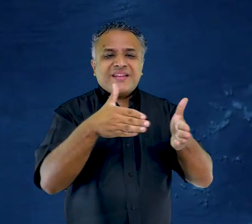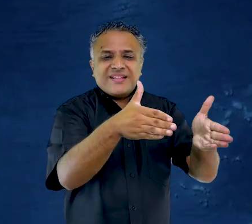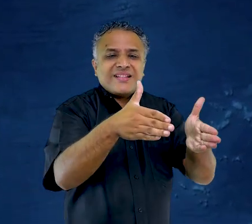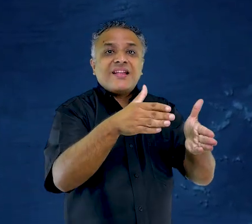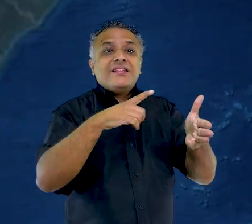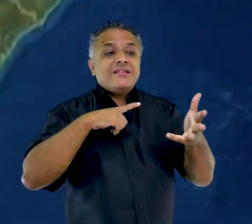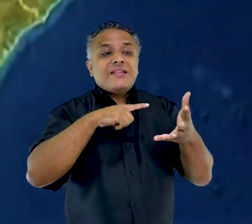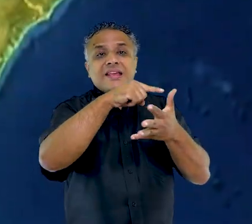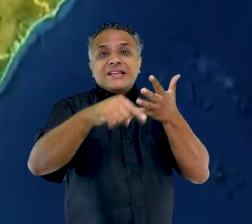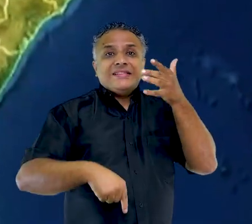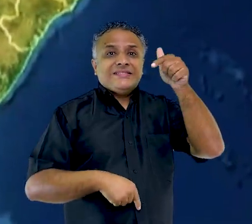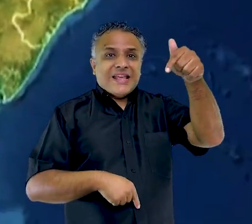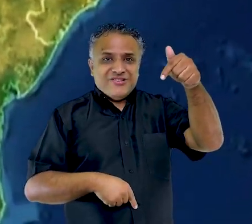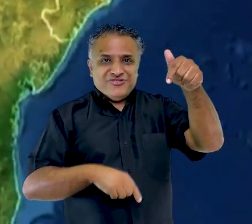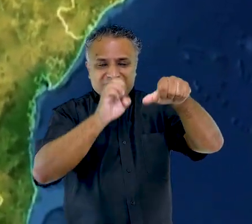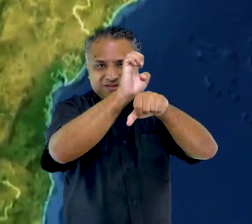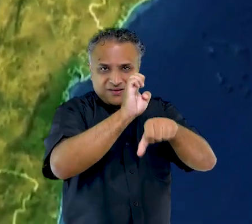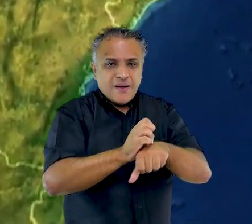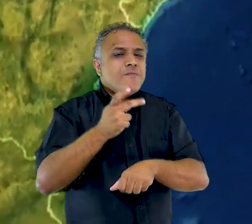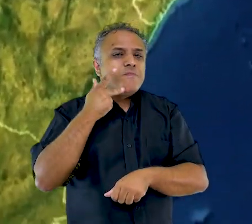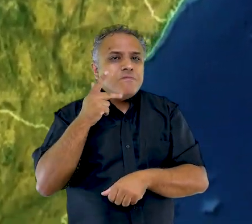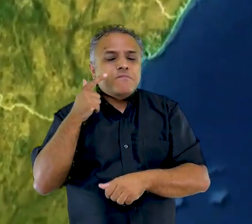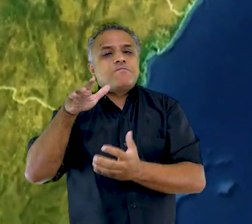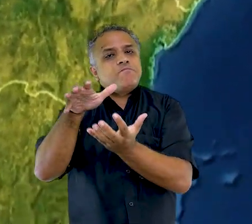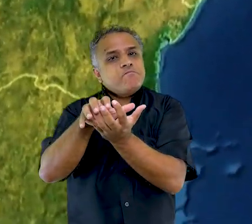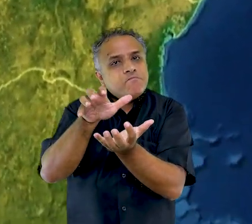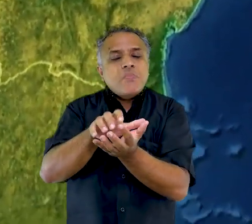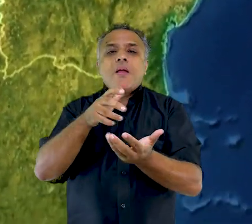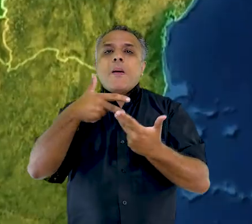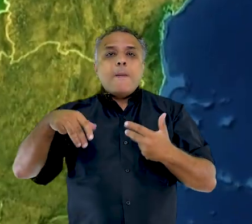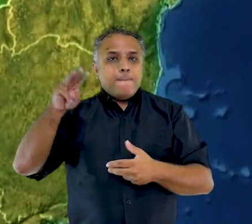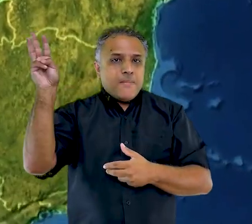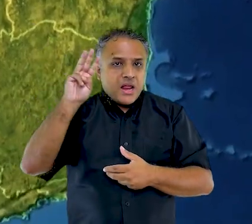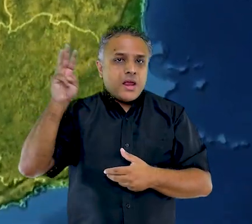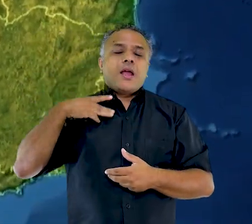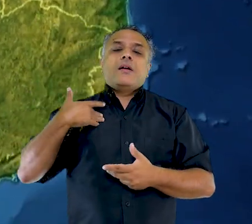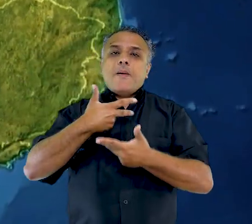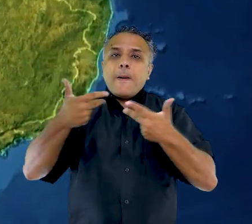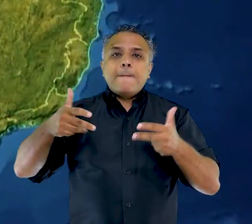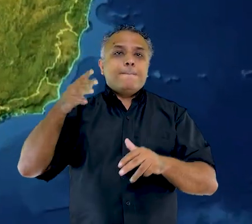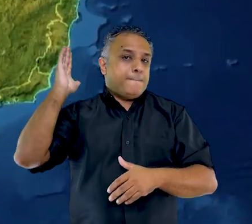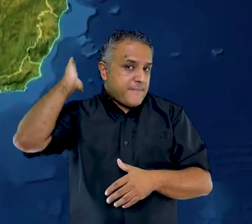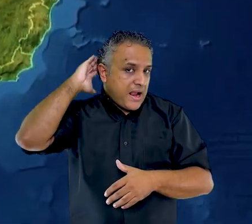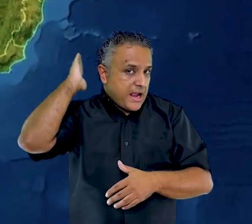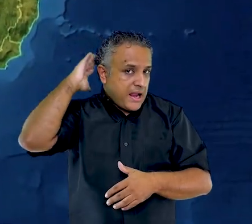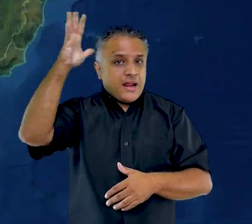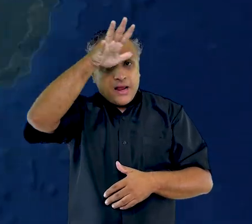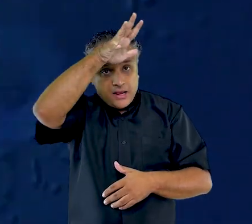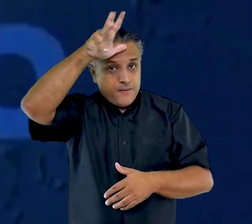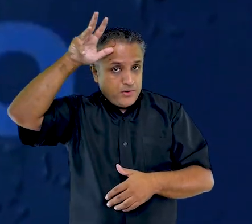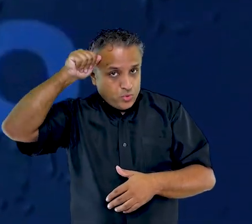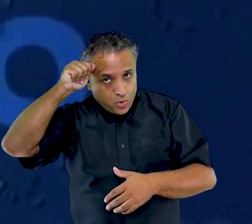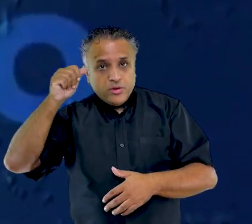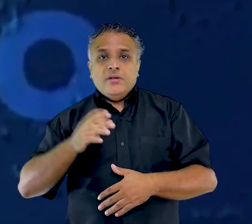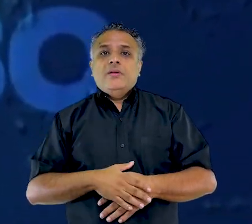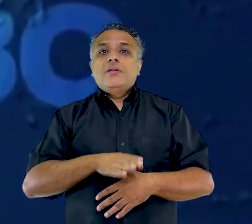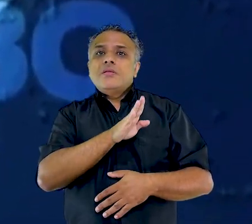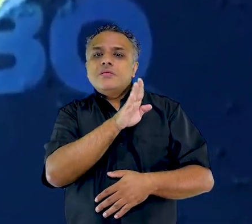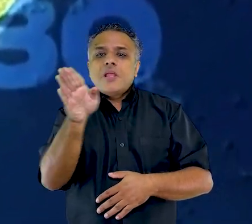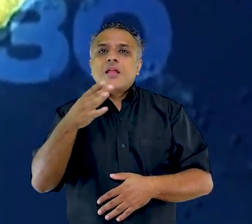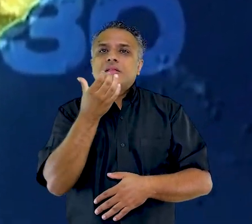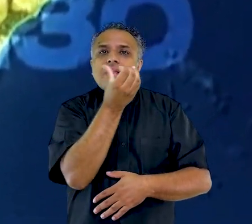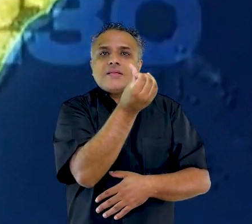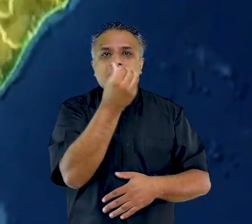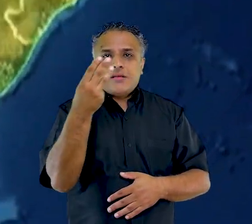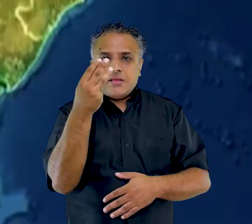7 estados: Paraíba, Ceará, Tocantins, Maranhão, Piauí, Pará e Amazonas, e atravessa